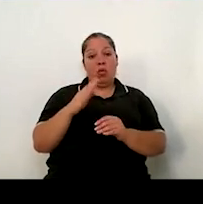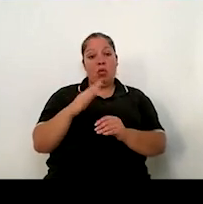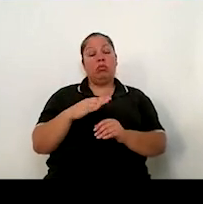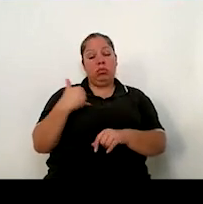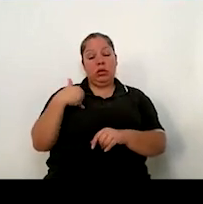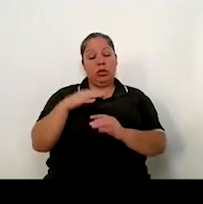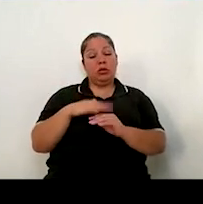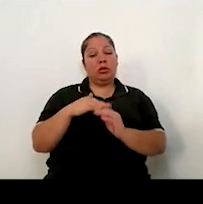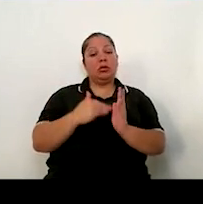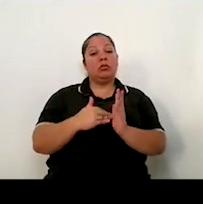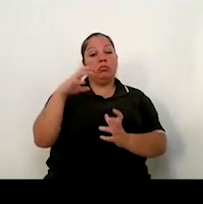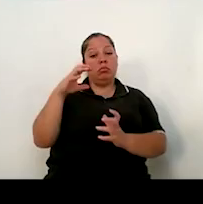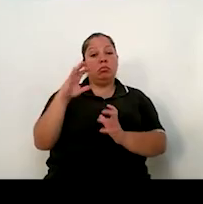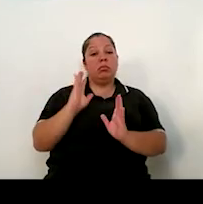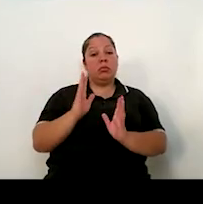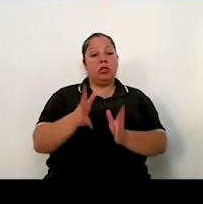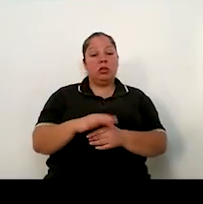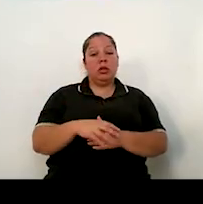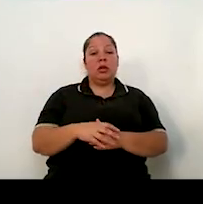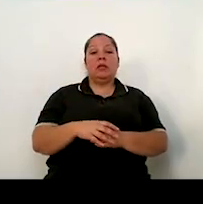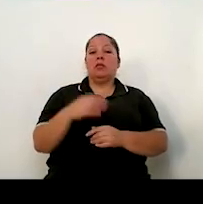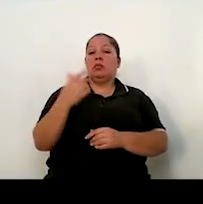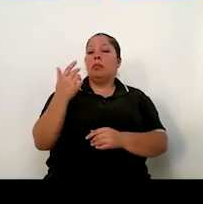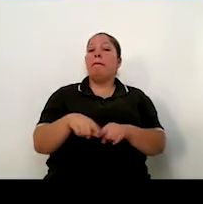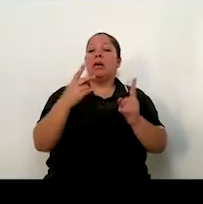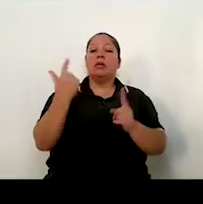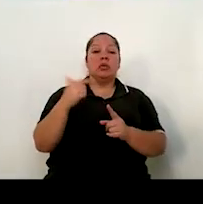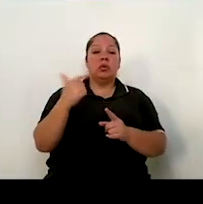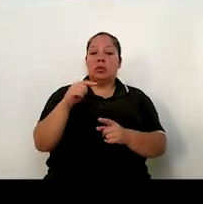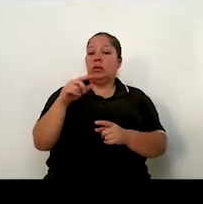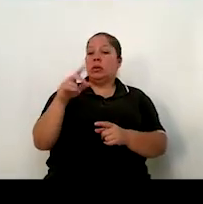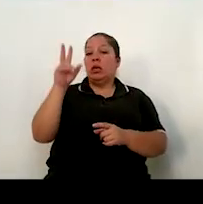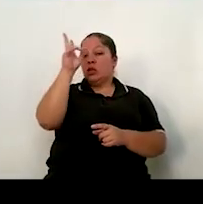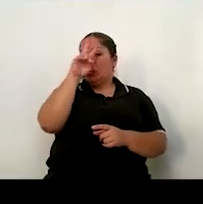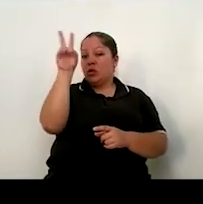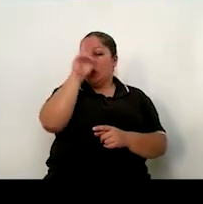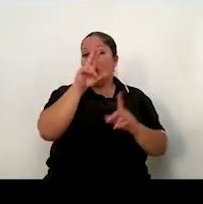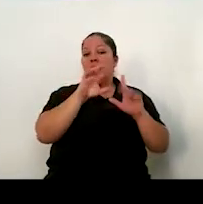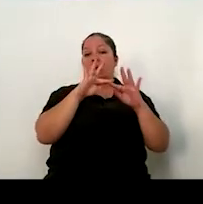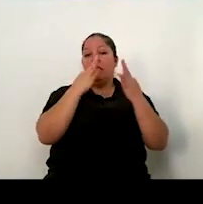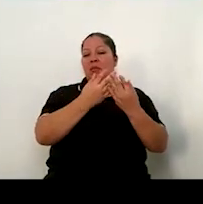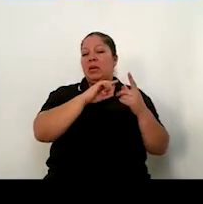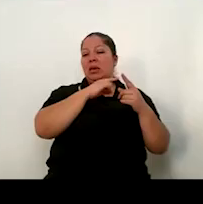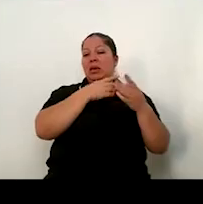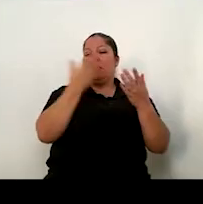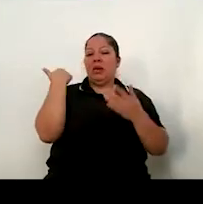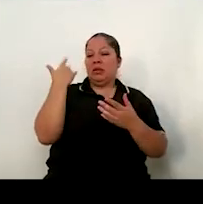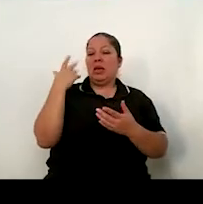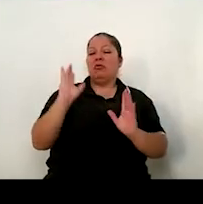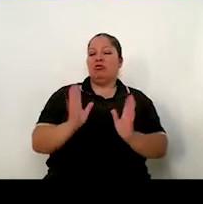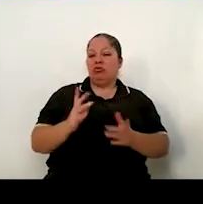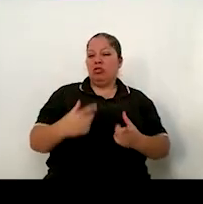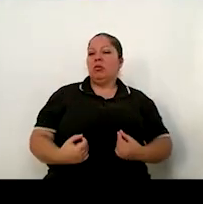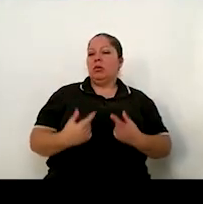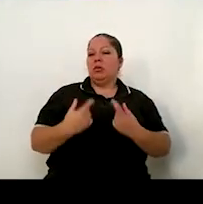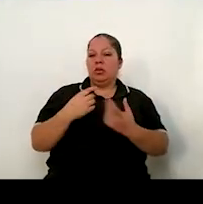de câncer coloretal ou de outros pólipos, história familiar de câncer, história pessoal de doença inflamatória intestinal,